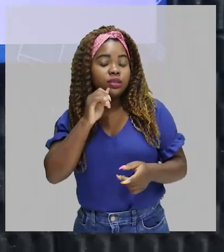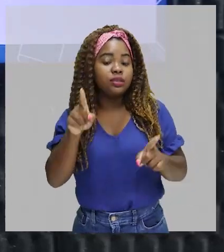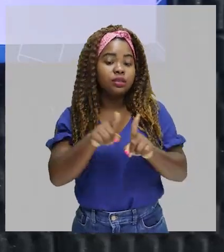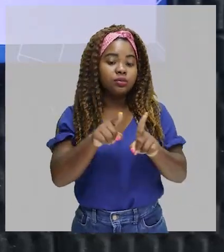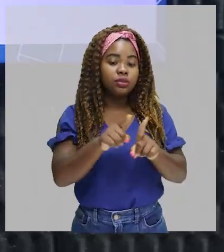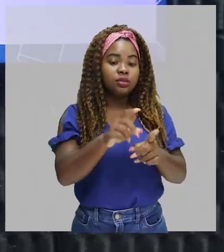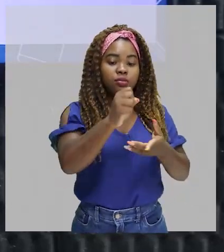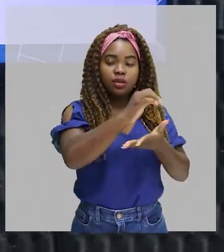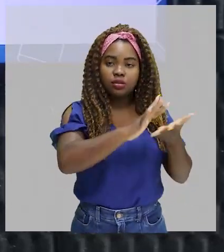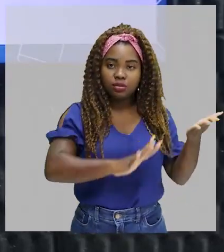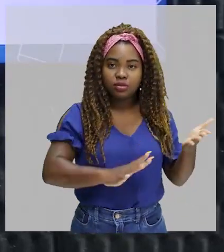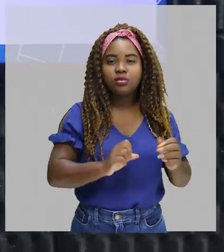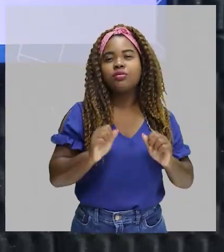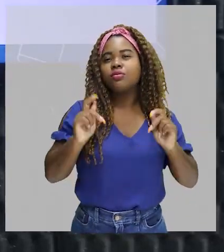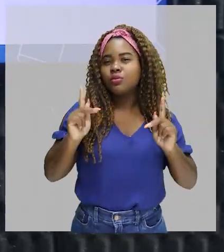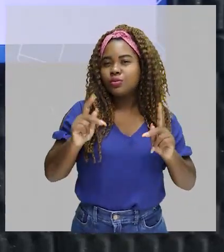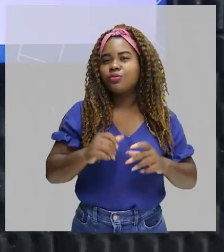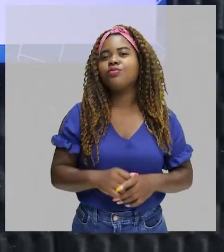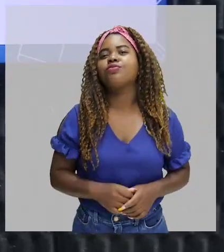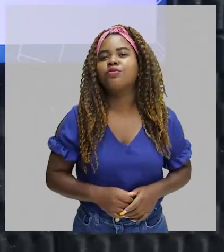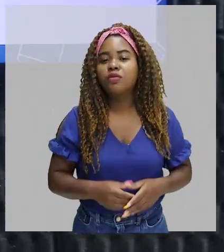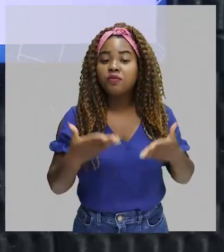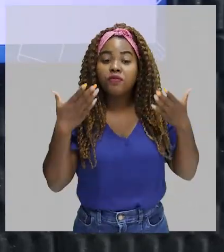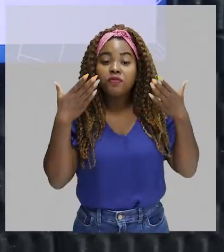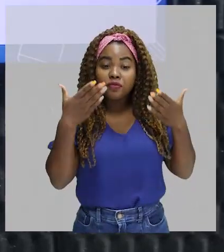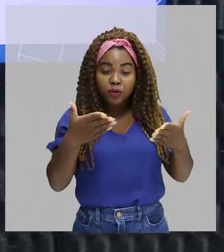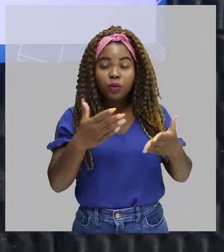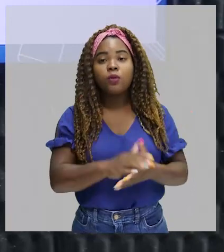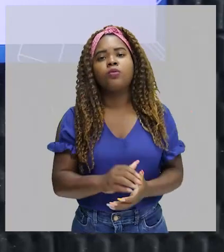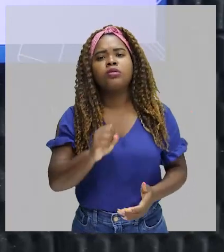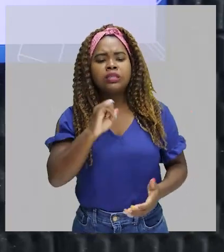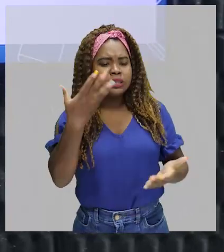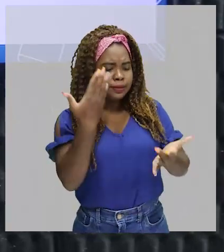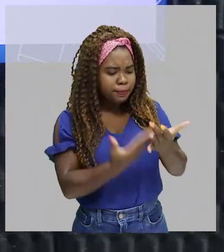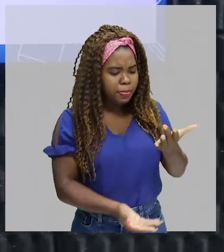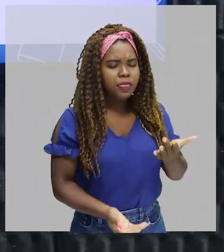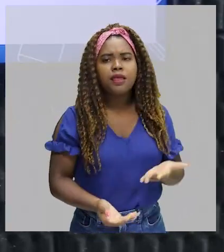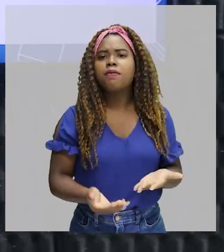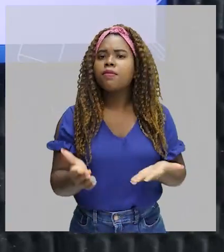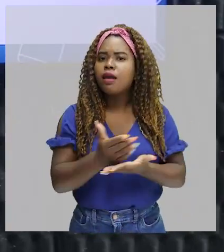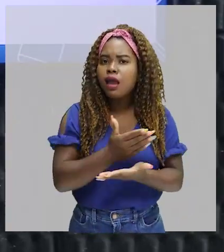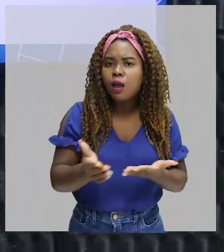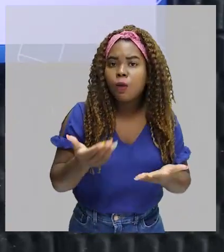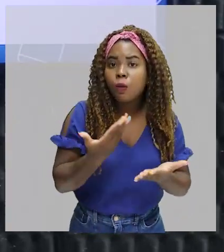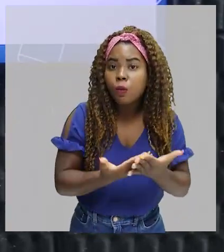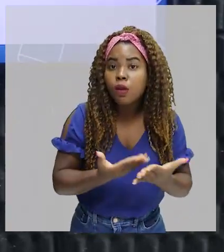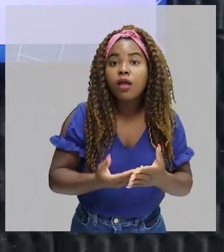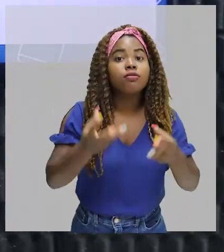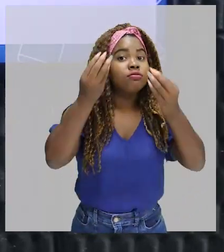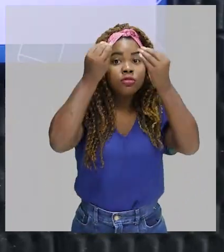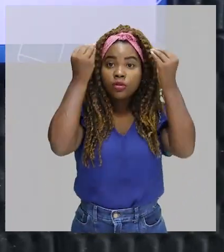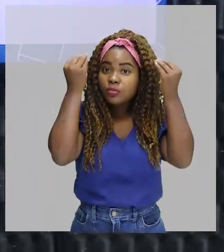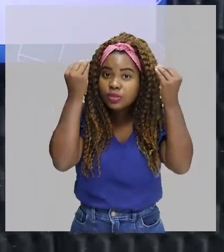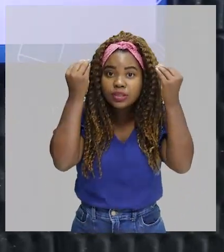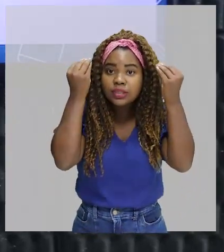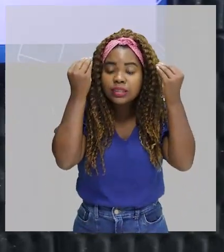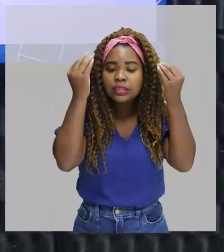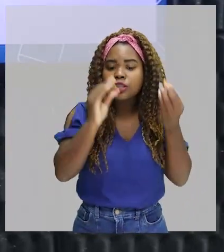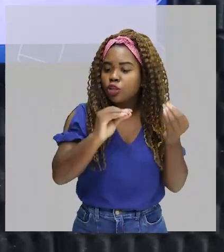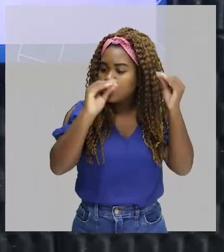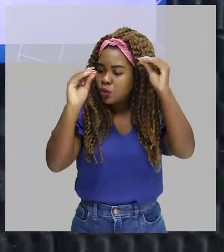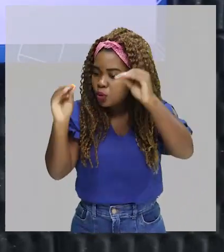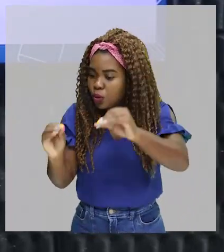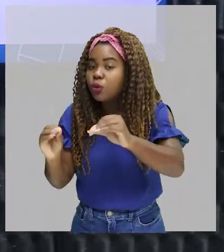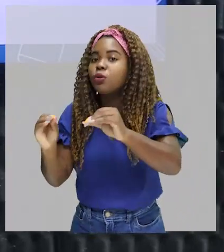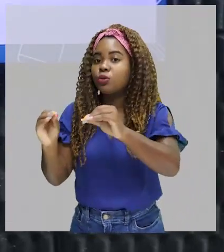exercícios comentados. Fica ligadinho, super atento. Se você perdeu alguma aula, não esquece, está tudo lá à tua disposição